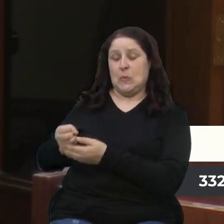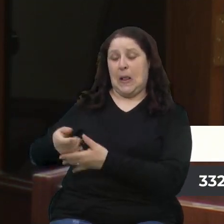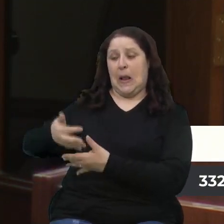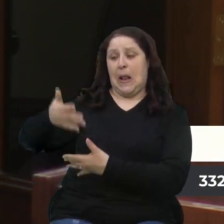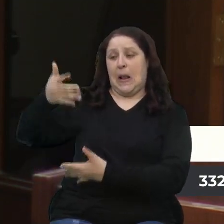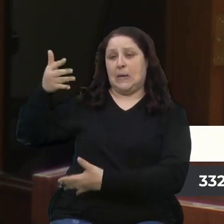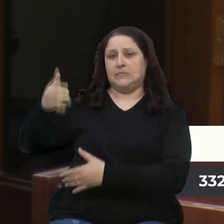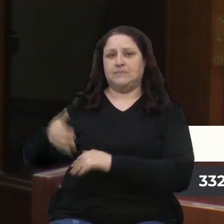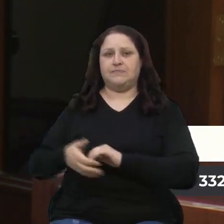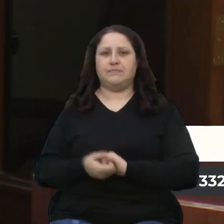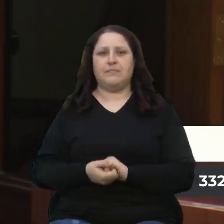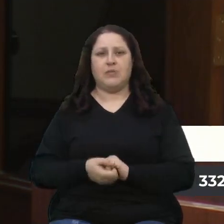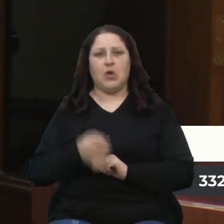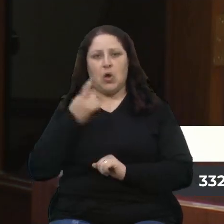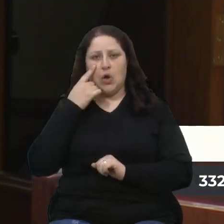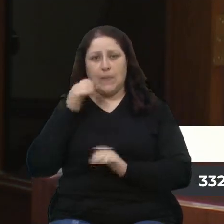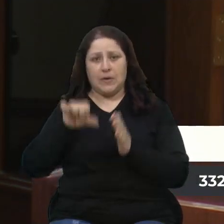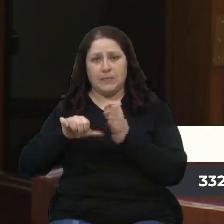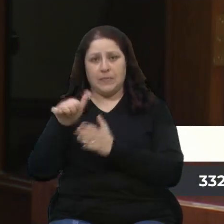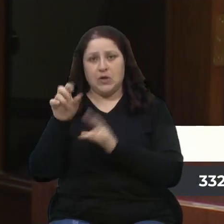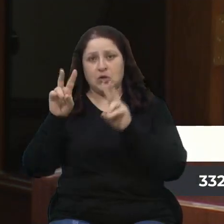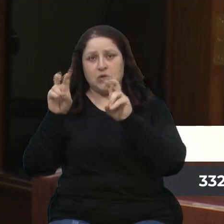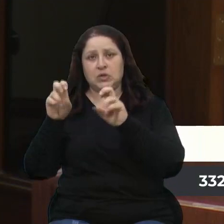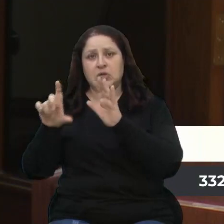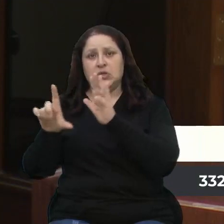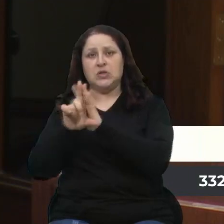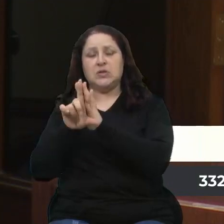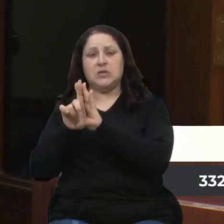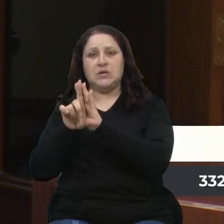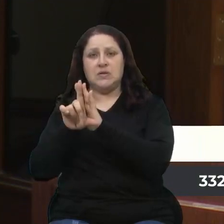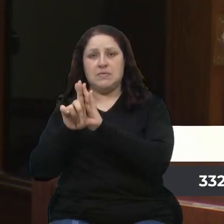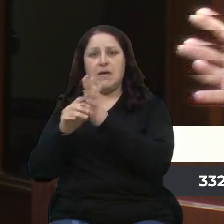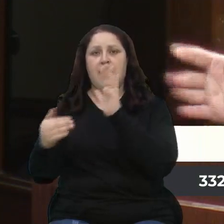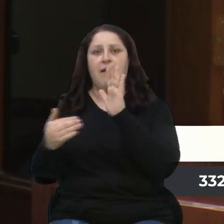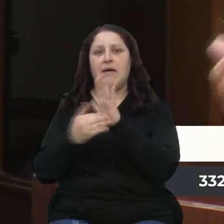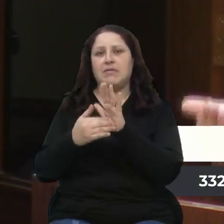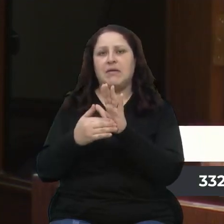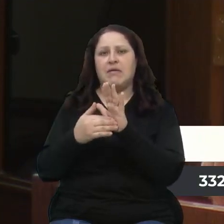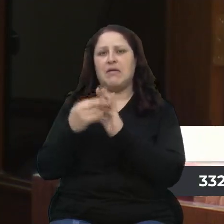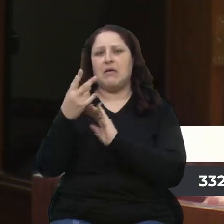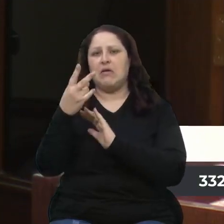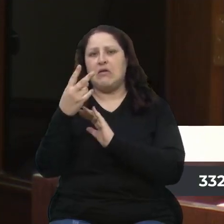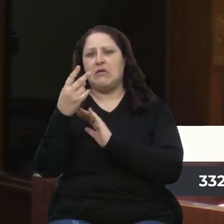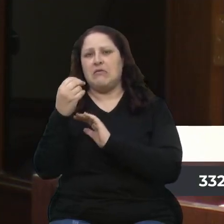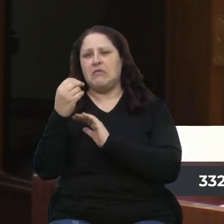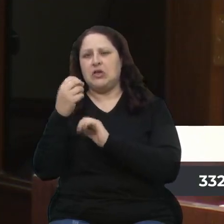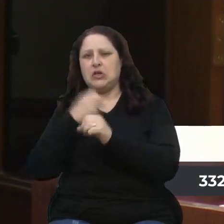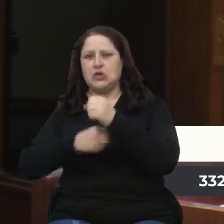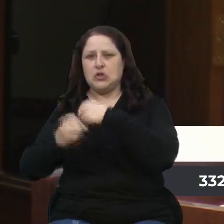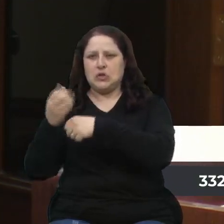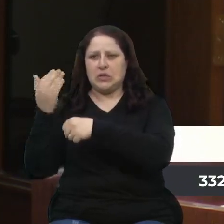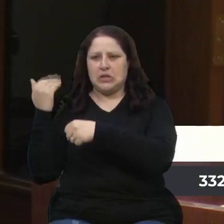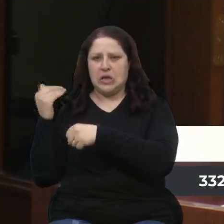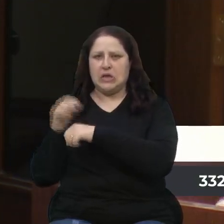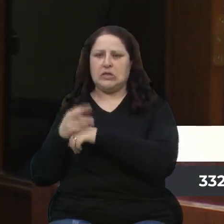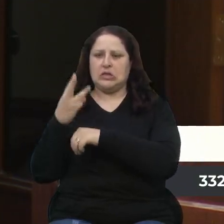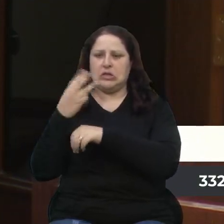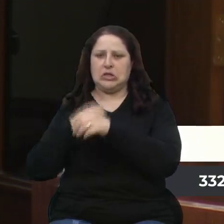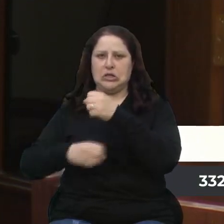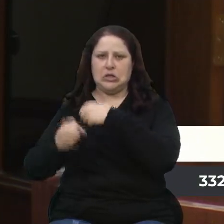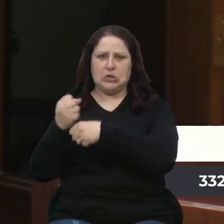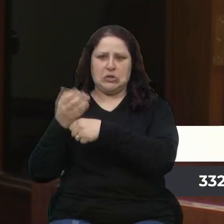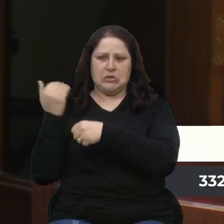considerarmos a questão da legislação, até 20, 30 anos atrás, nós não tínhamos escolas de educação infantil,